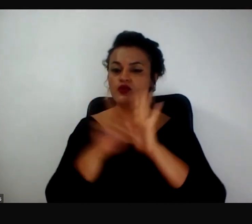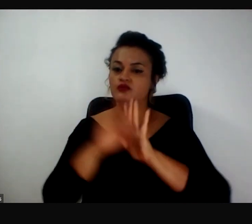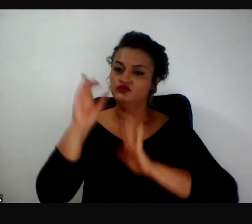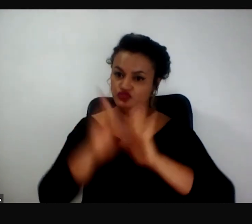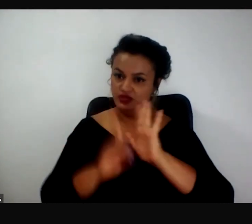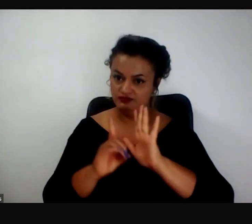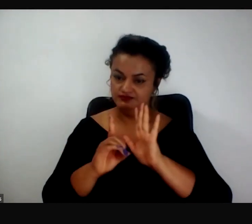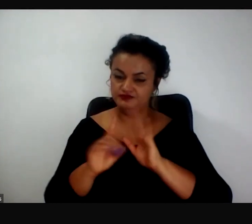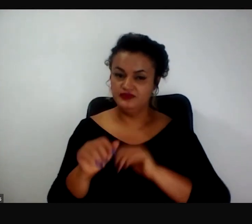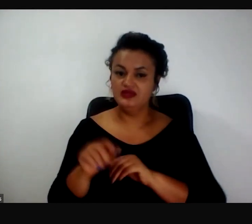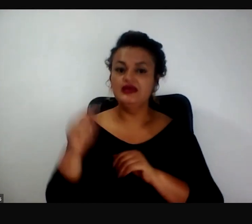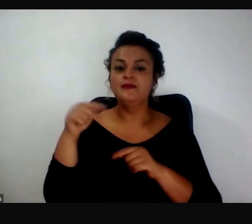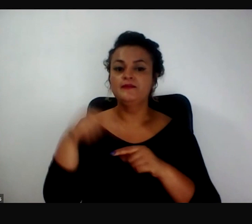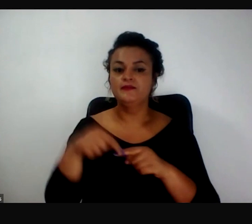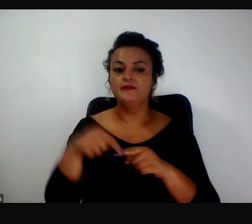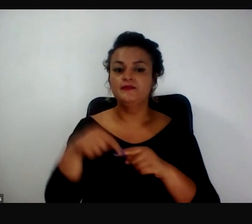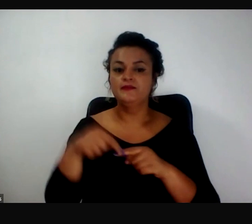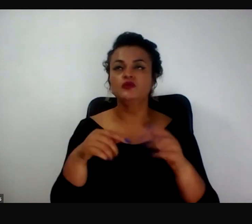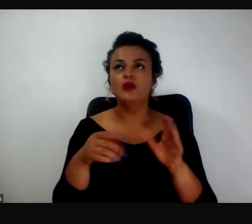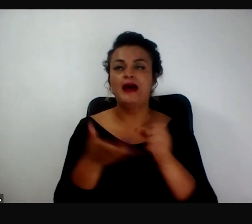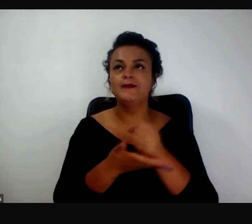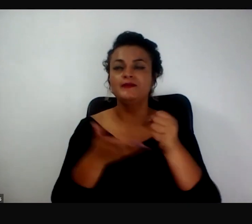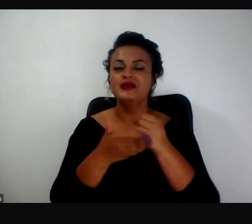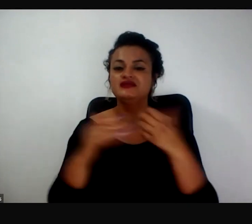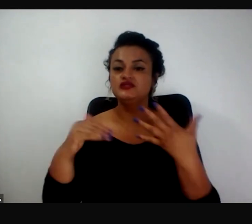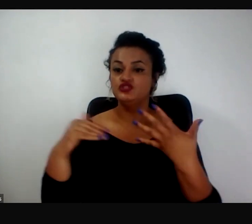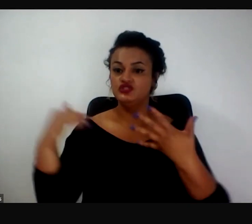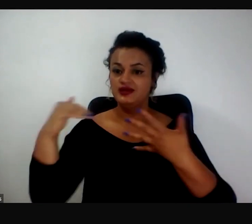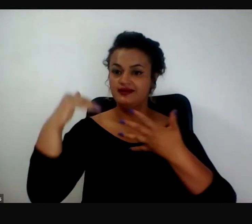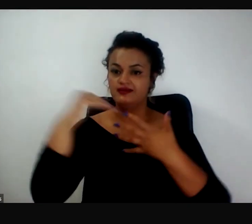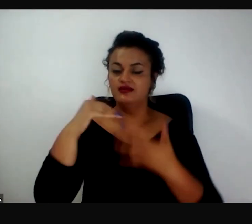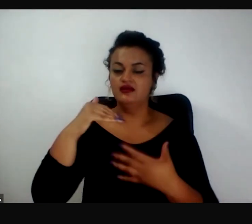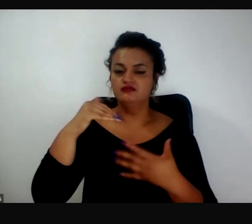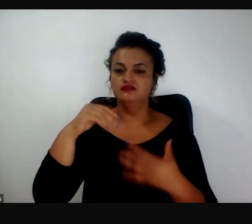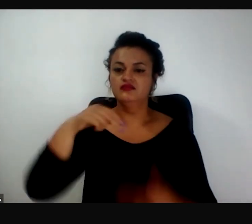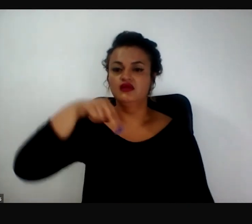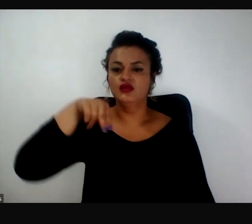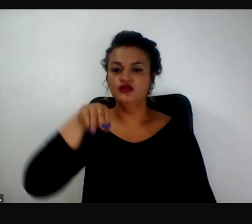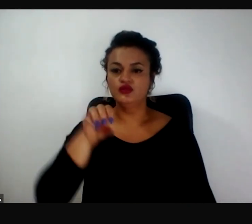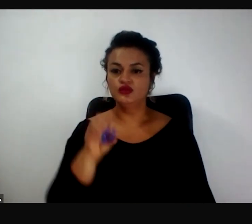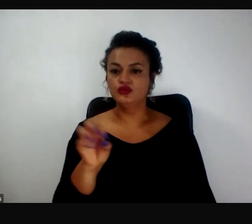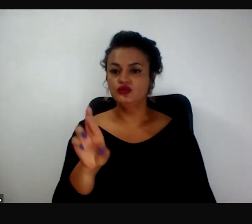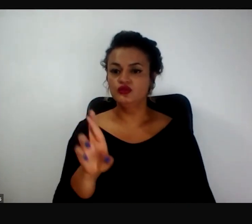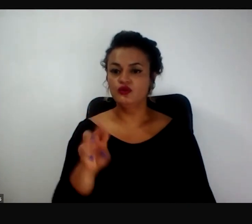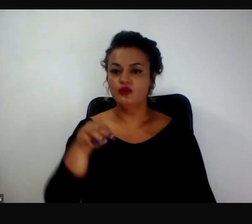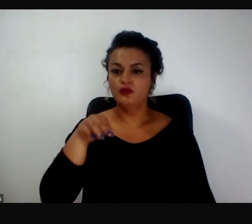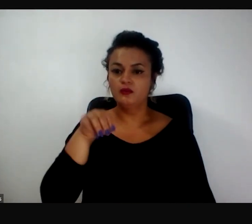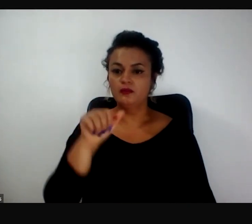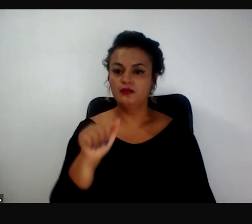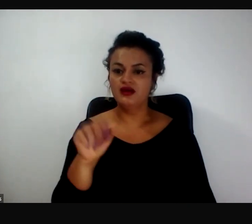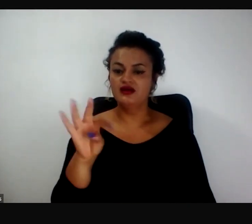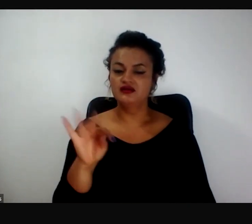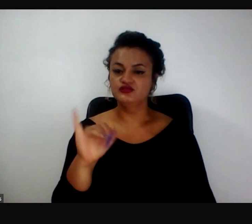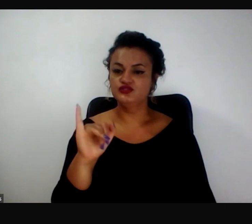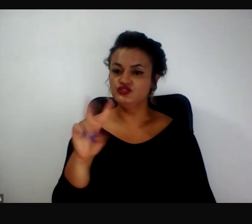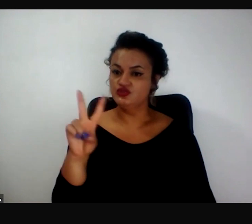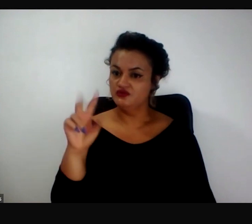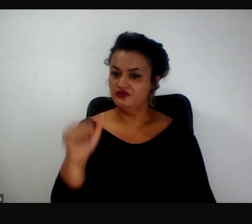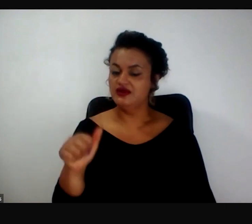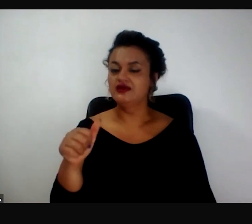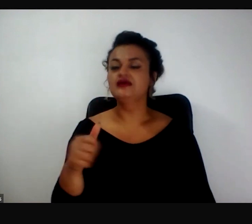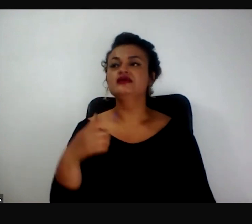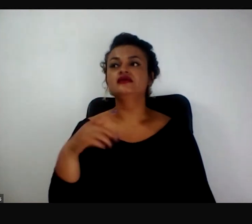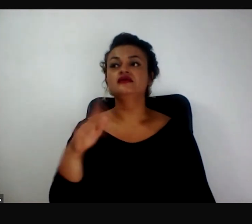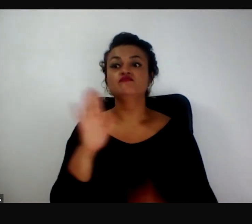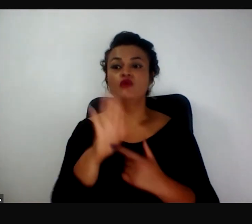Estabelece também o princípio de jerarquia normativa e aqui já fala-se do valor da jurisprudência